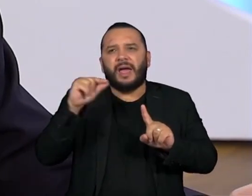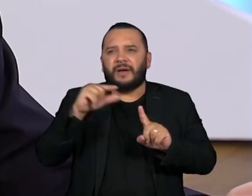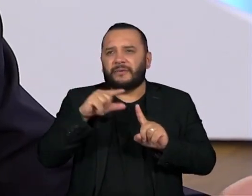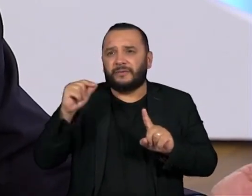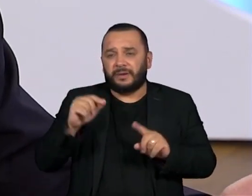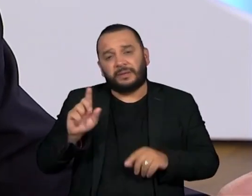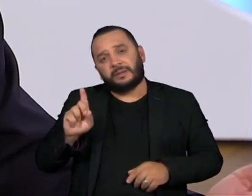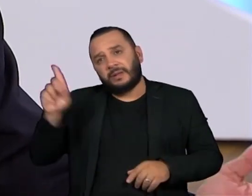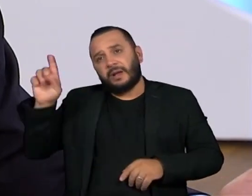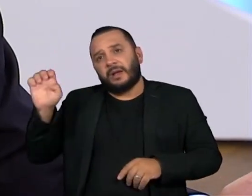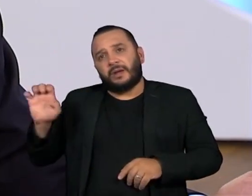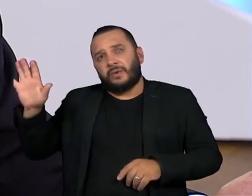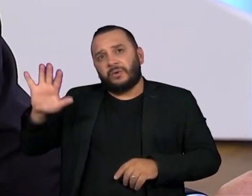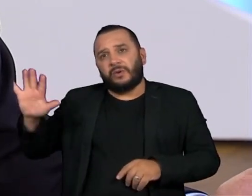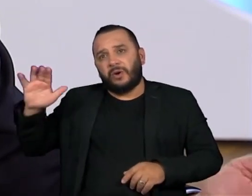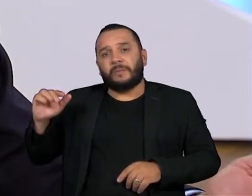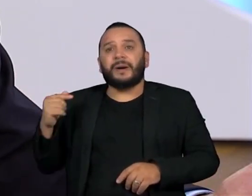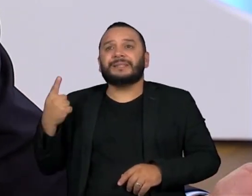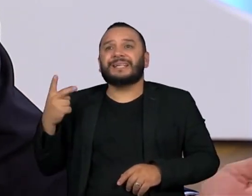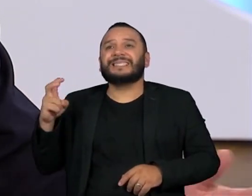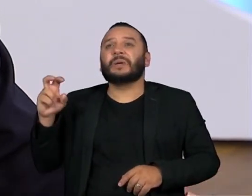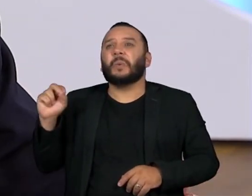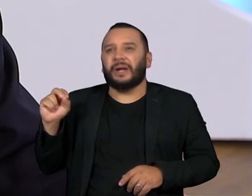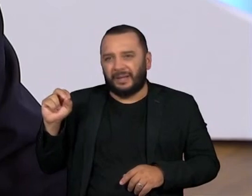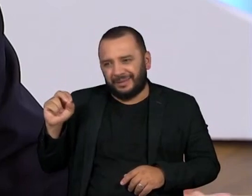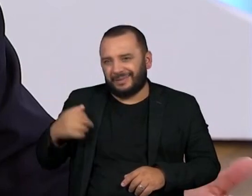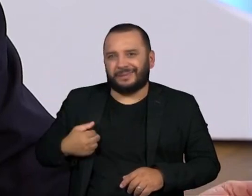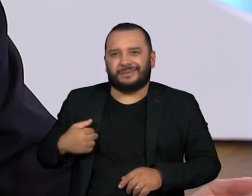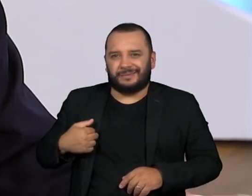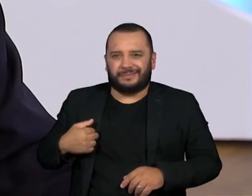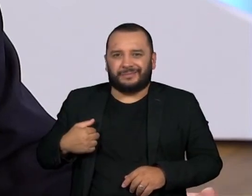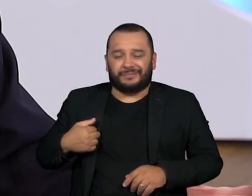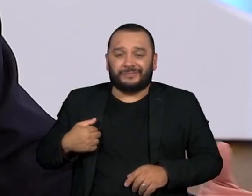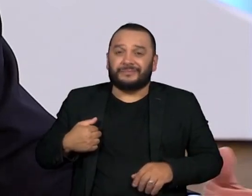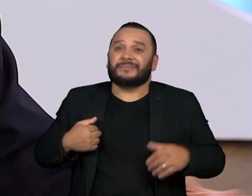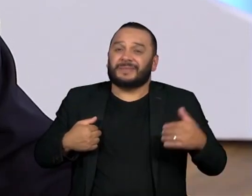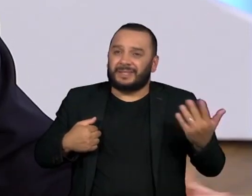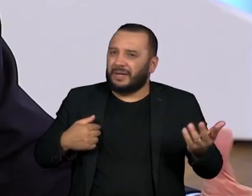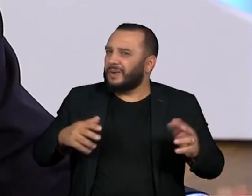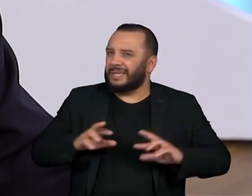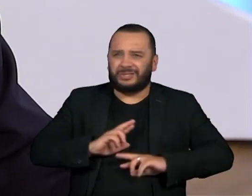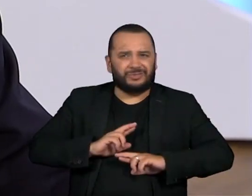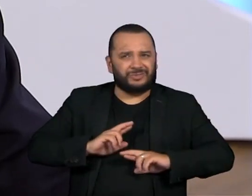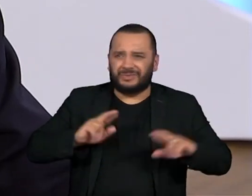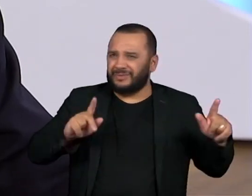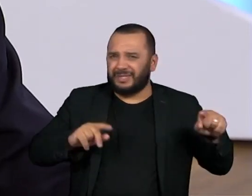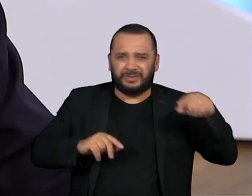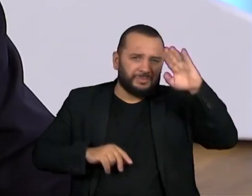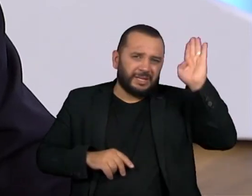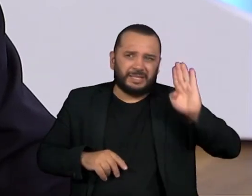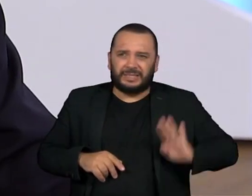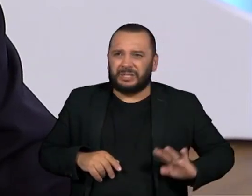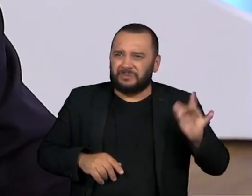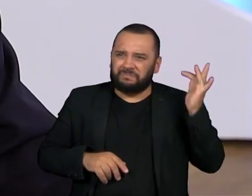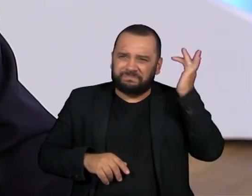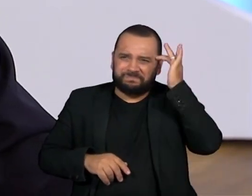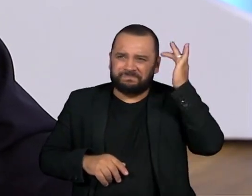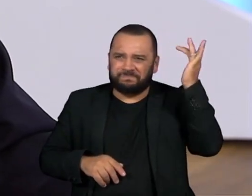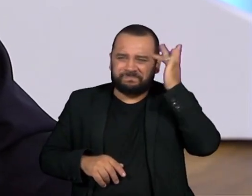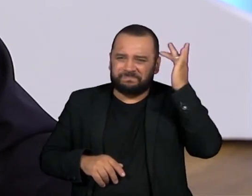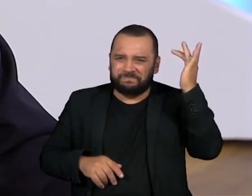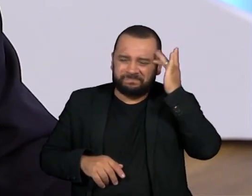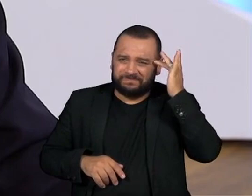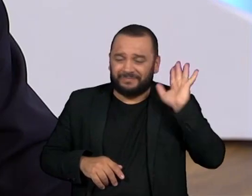na Europa, no século XVI, eram 150, 100. Então são distâncias muito grandes,